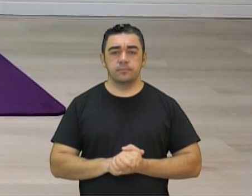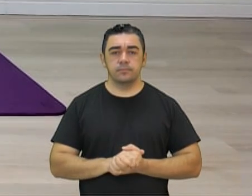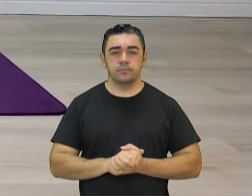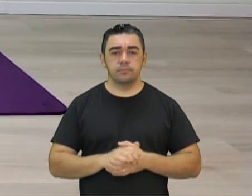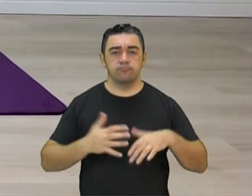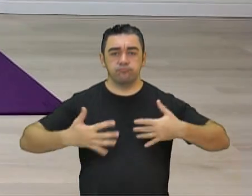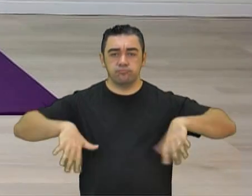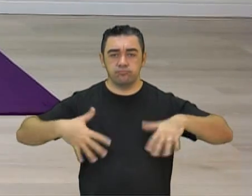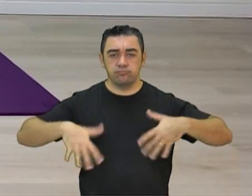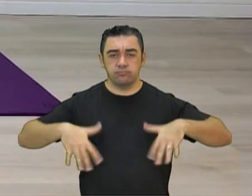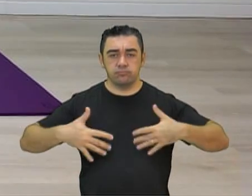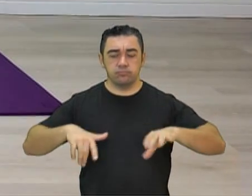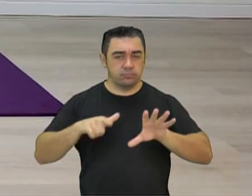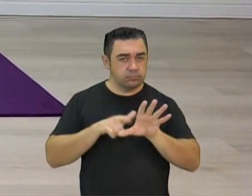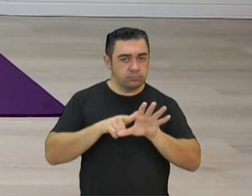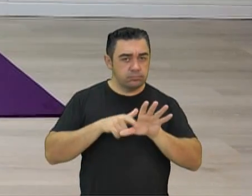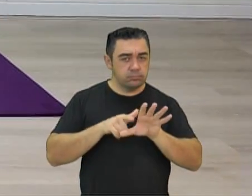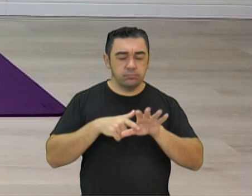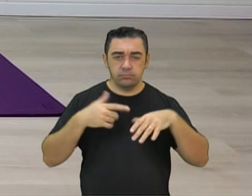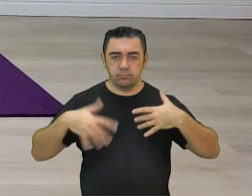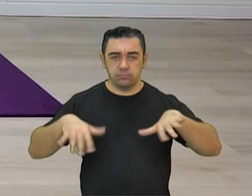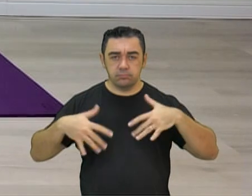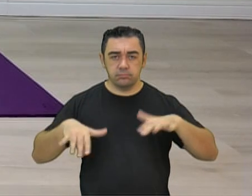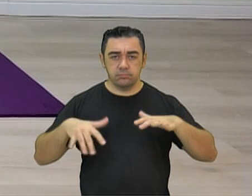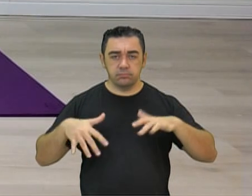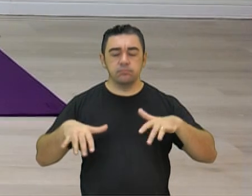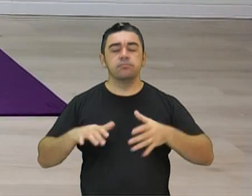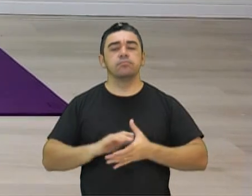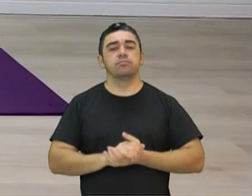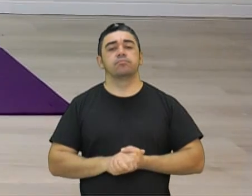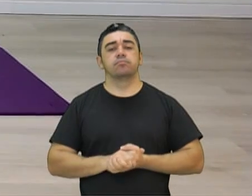um pouquinho suas pernas, seu quadril.